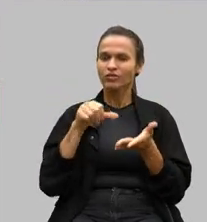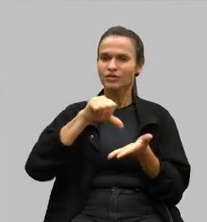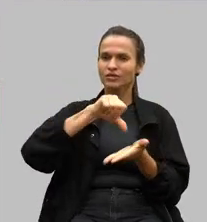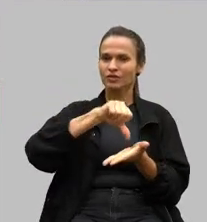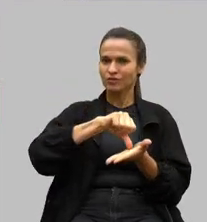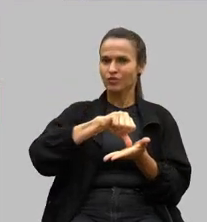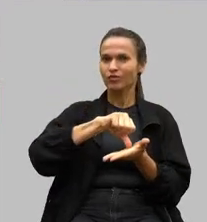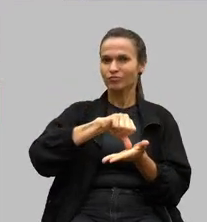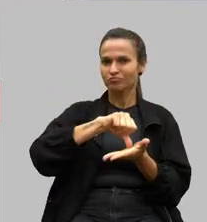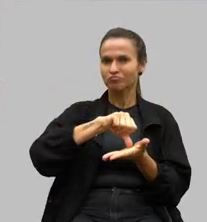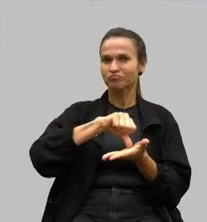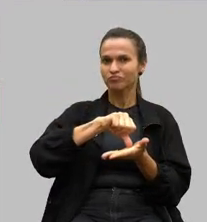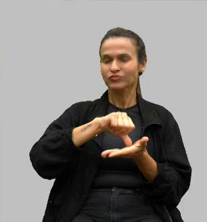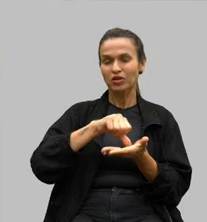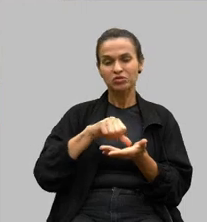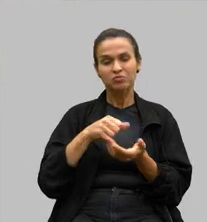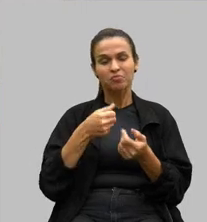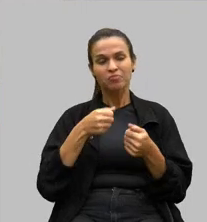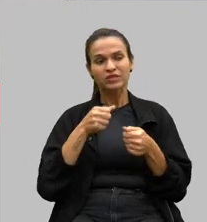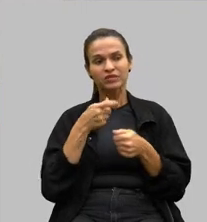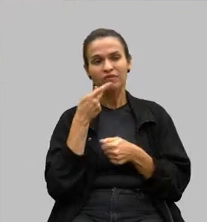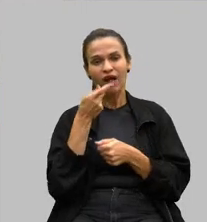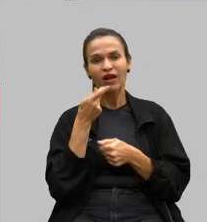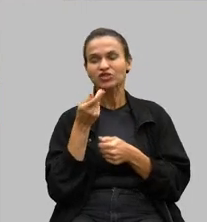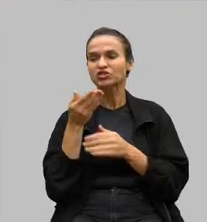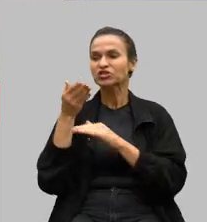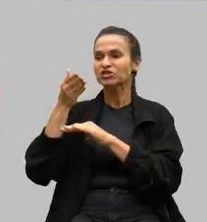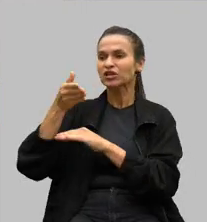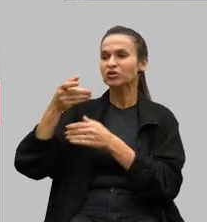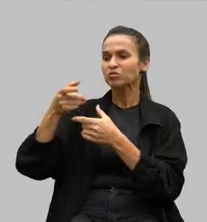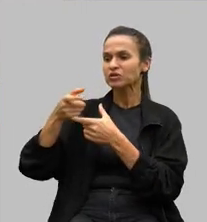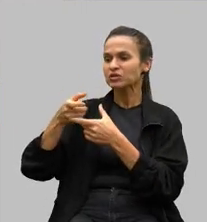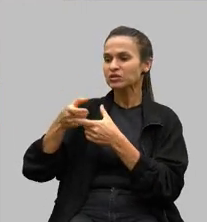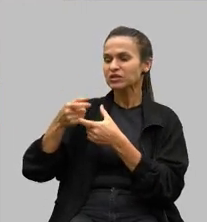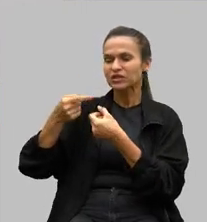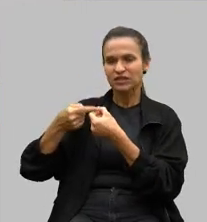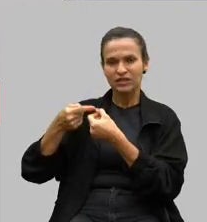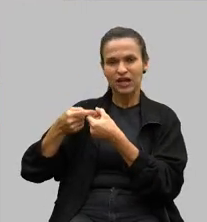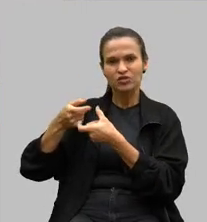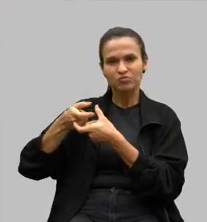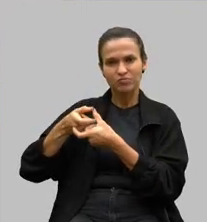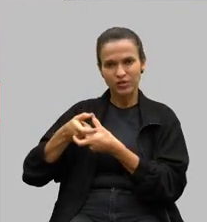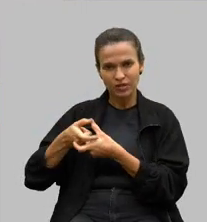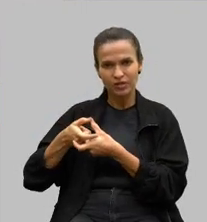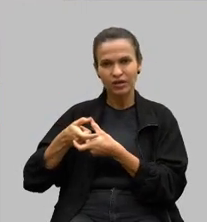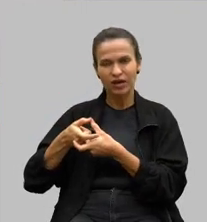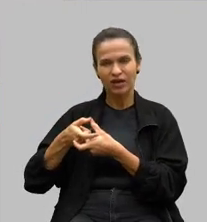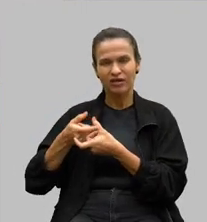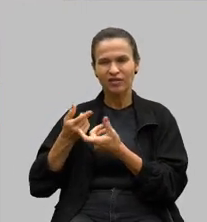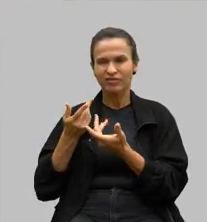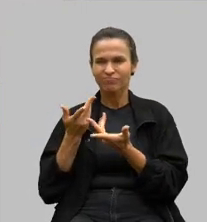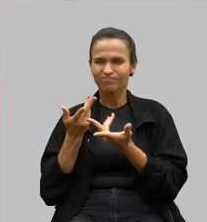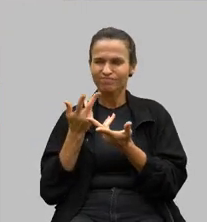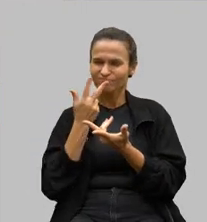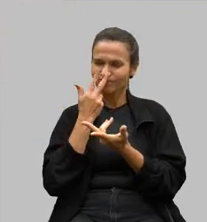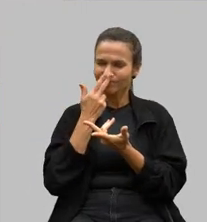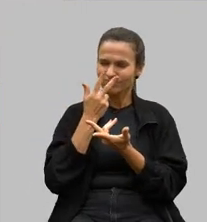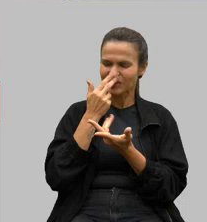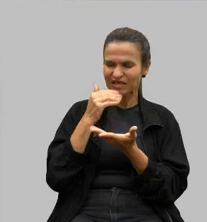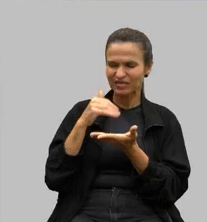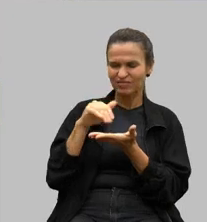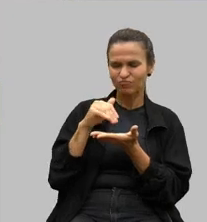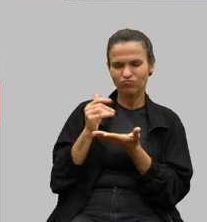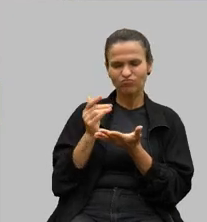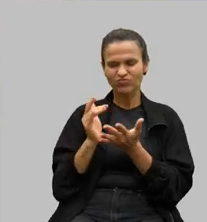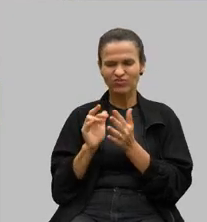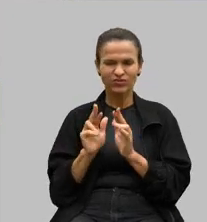infelizmente a gente tem que dizer que às vezes a gente chega em uma cidade pequena essa pasta às vezes é só figurativa e hoje a gente